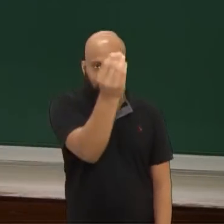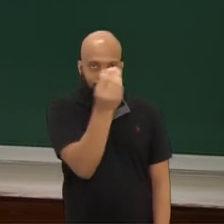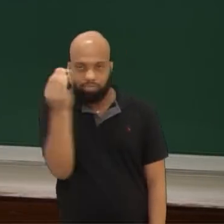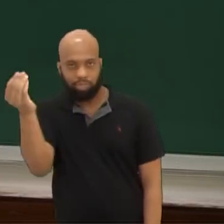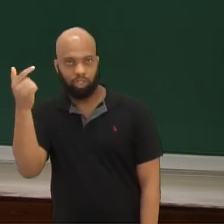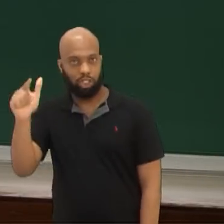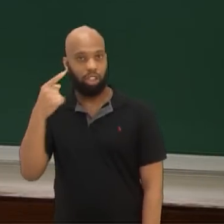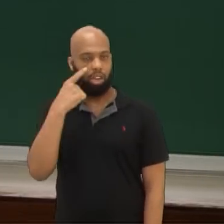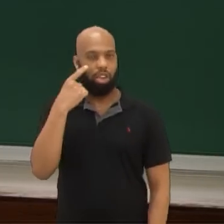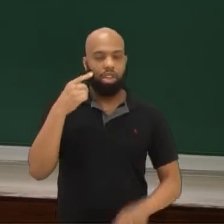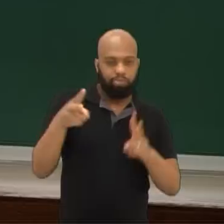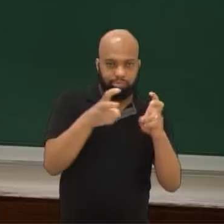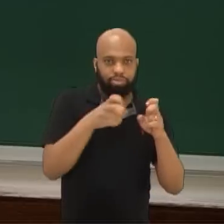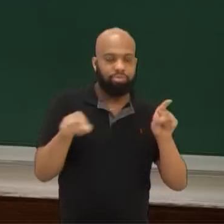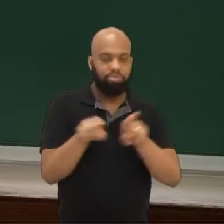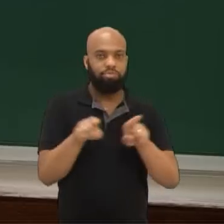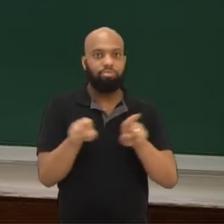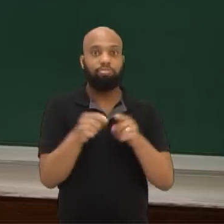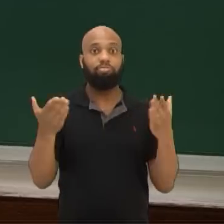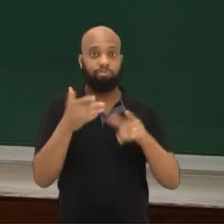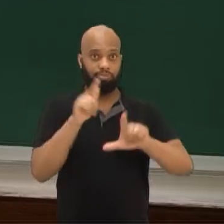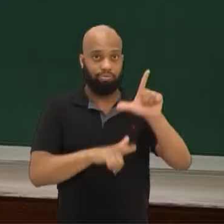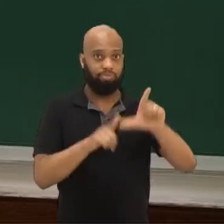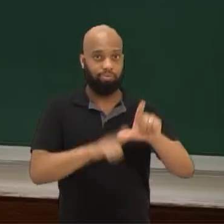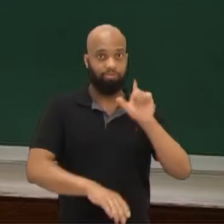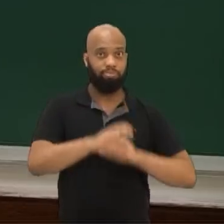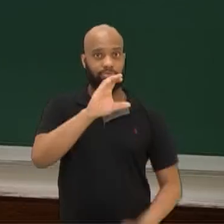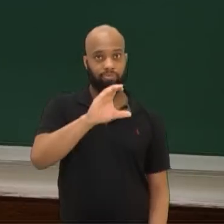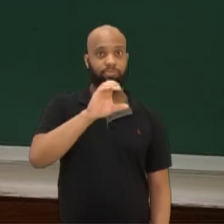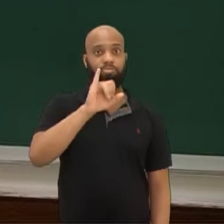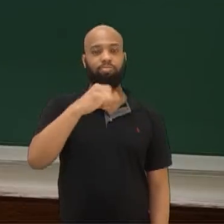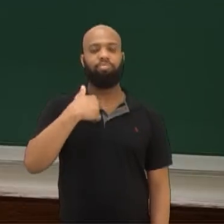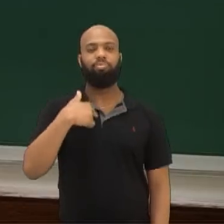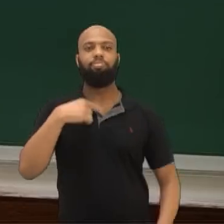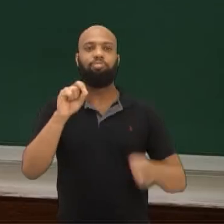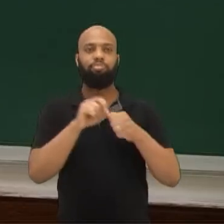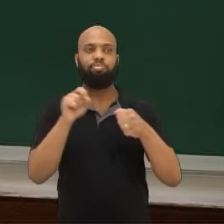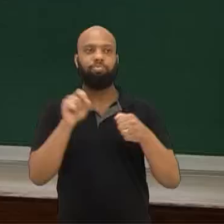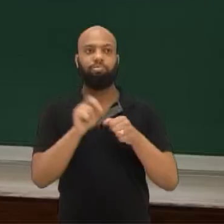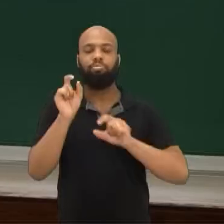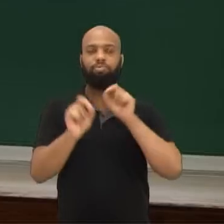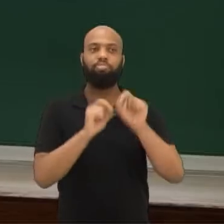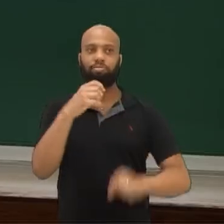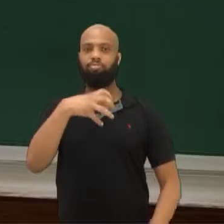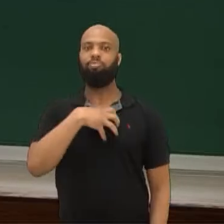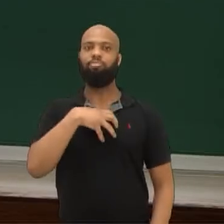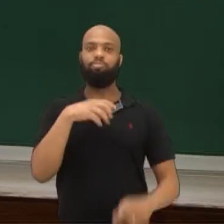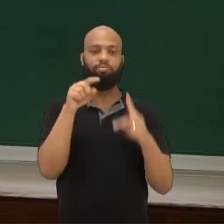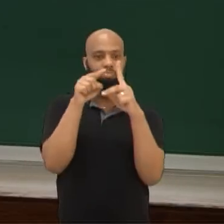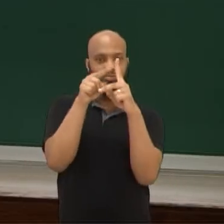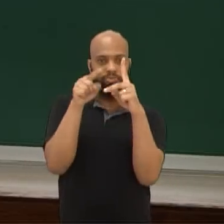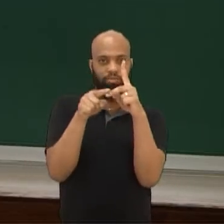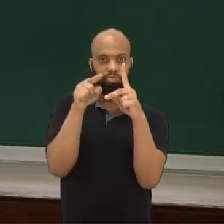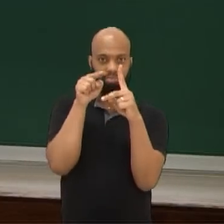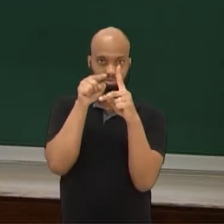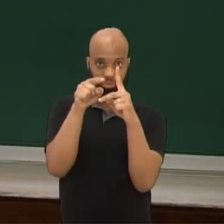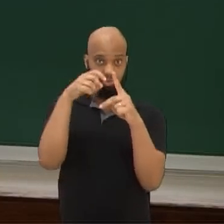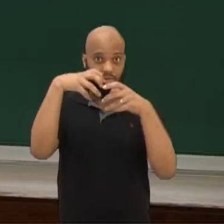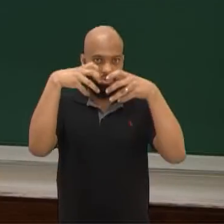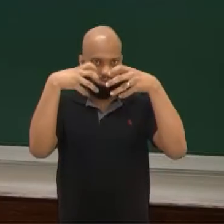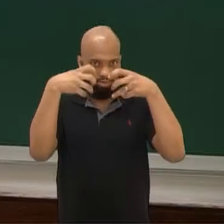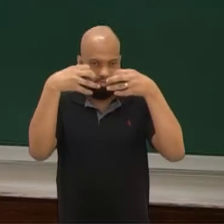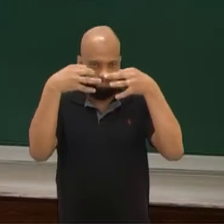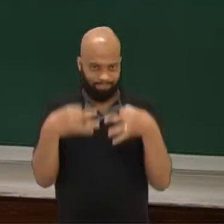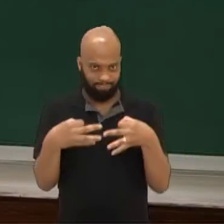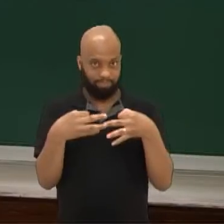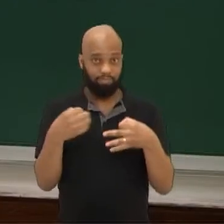medições, né? Para vocês observarem. Então, a letra C. Se eu coloco aqui o medidor de ângulo reto, observe o que acontece aqui, ó. Ele é maior,